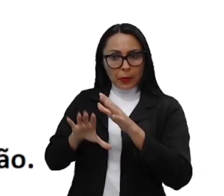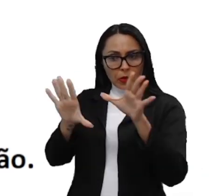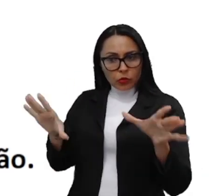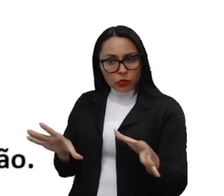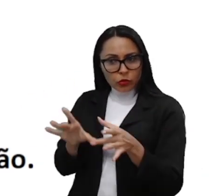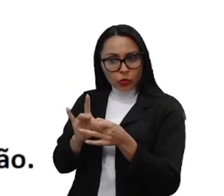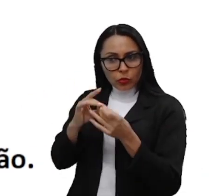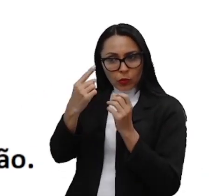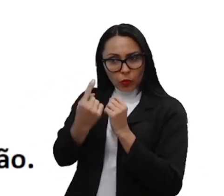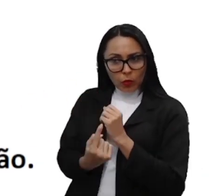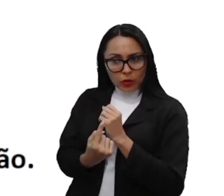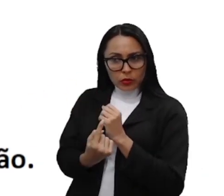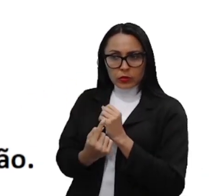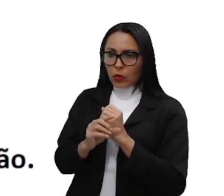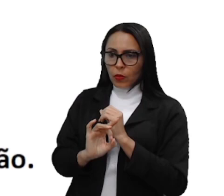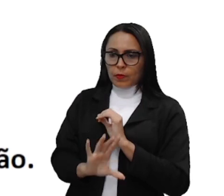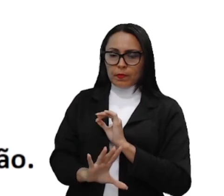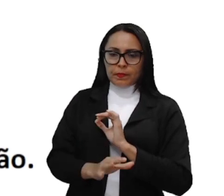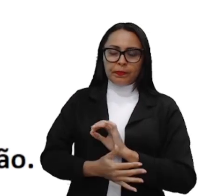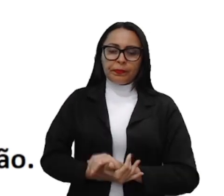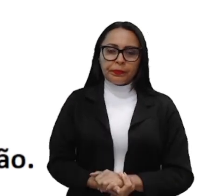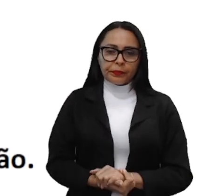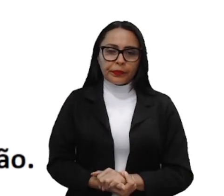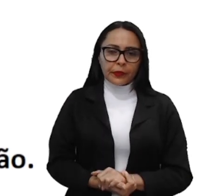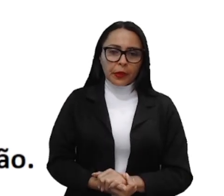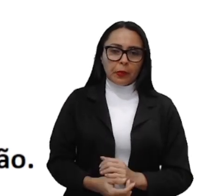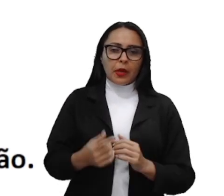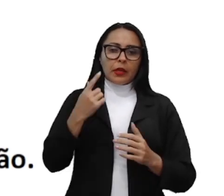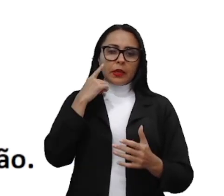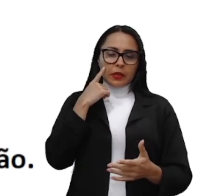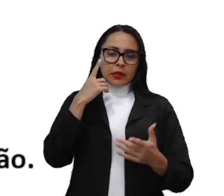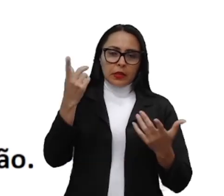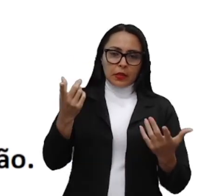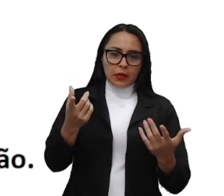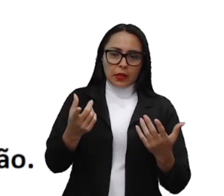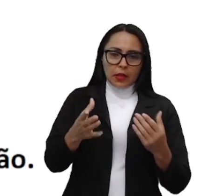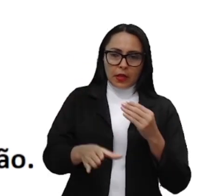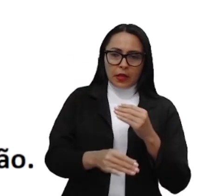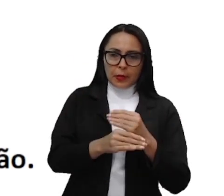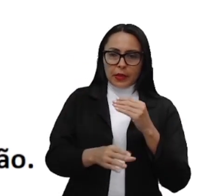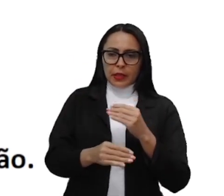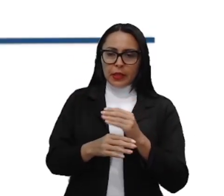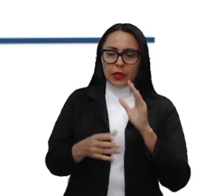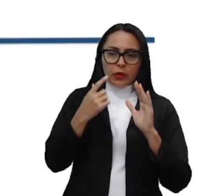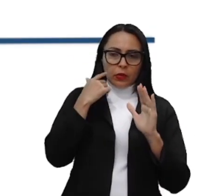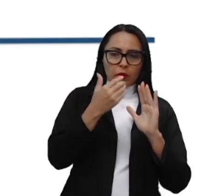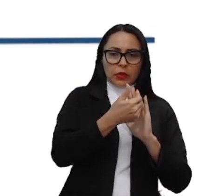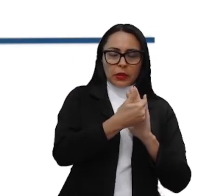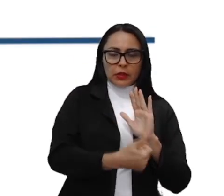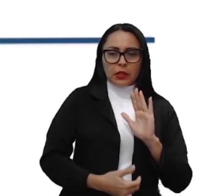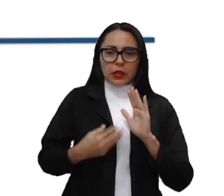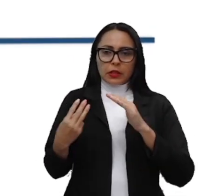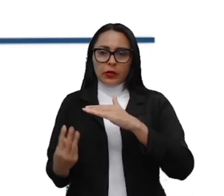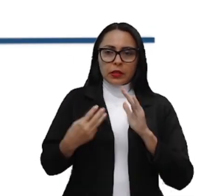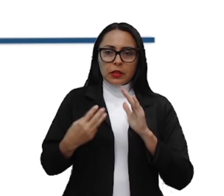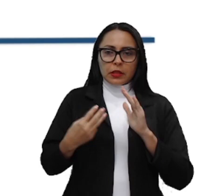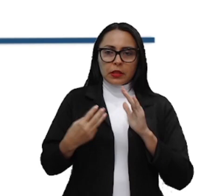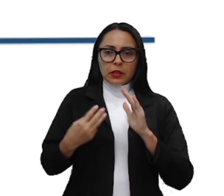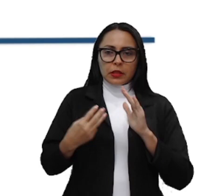só. Os mais elementares desses elementos são a contratação e a